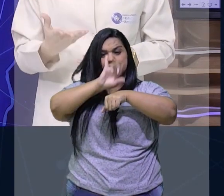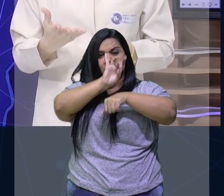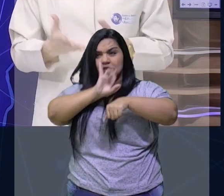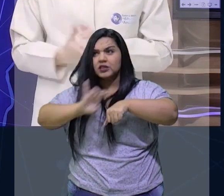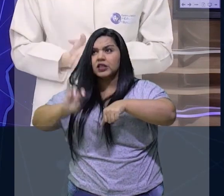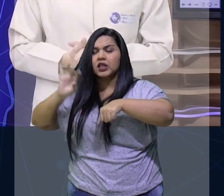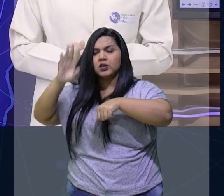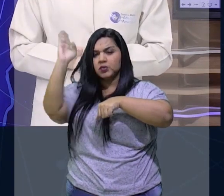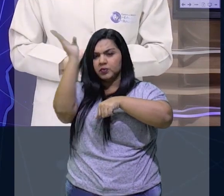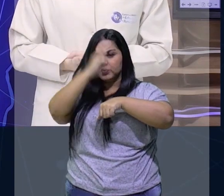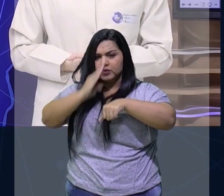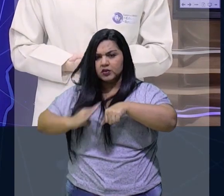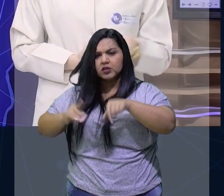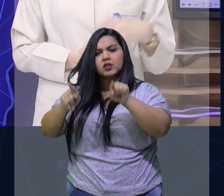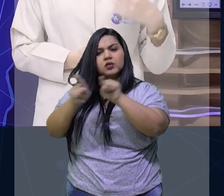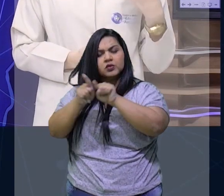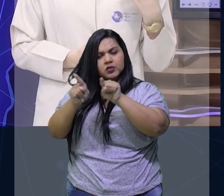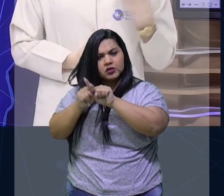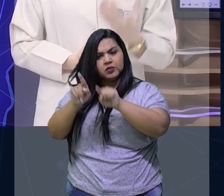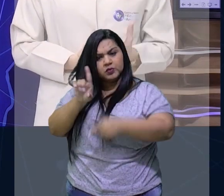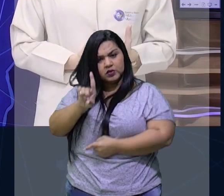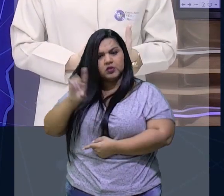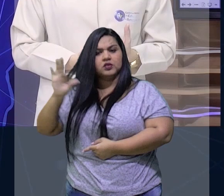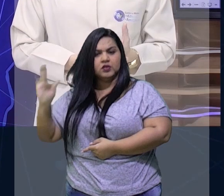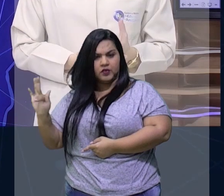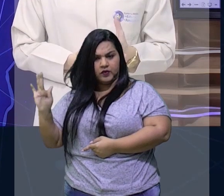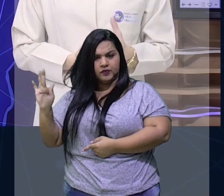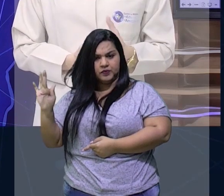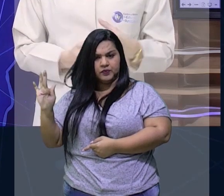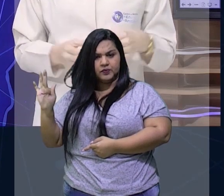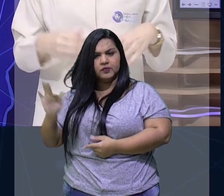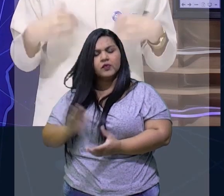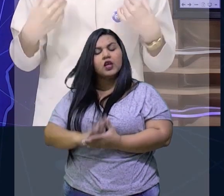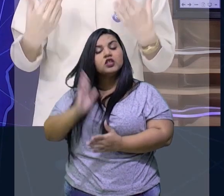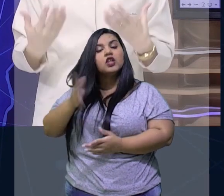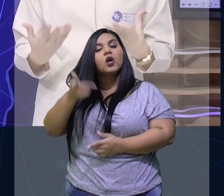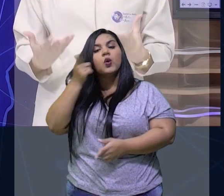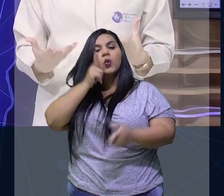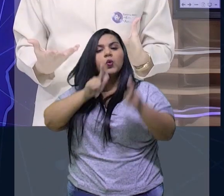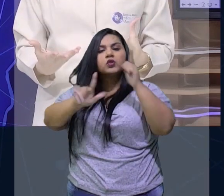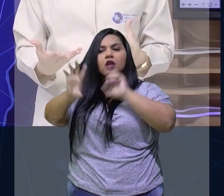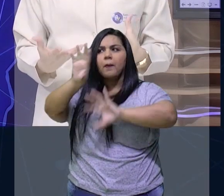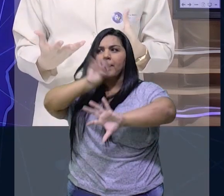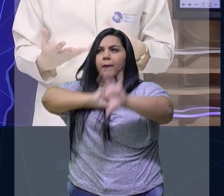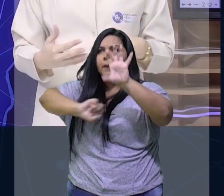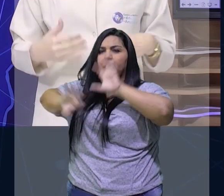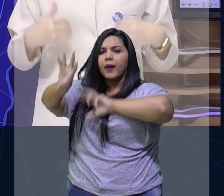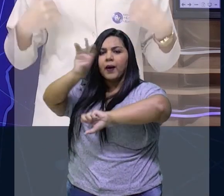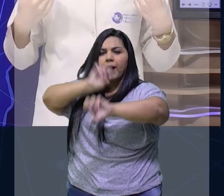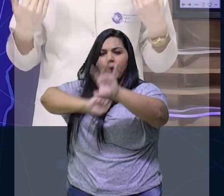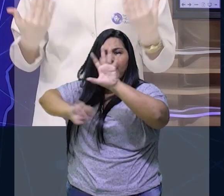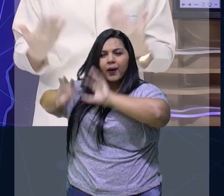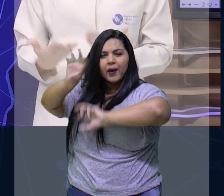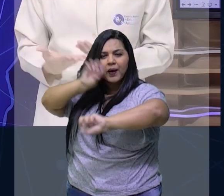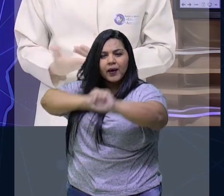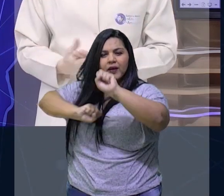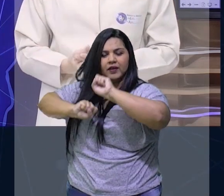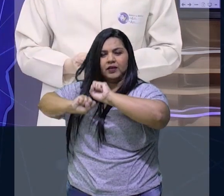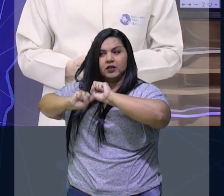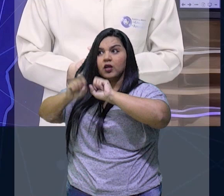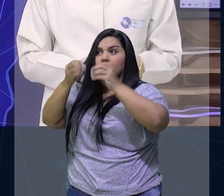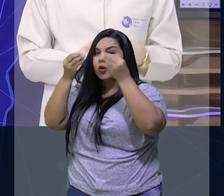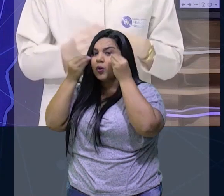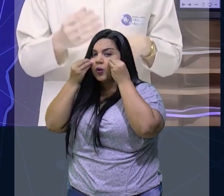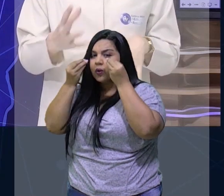Brasil e também o Distrito Federal, né? Então, eu já consigo obter essa informação